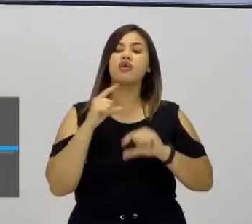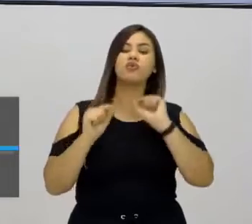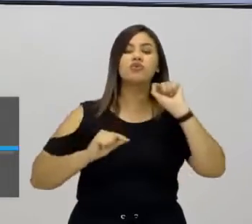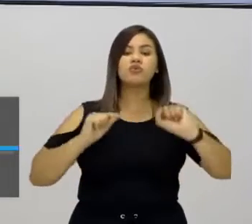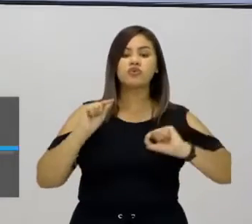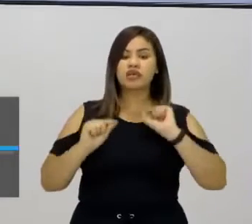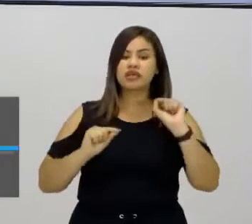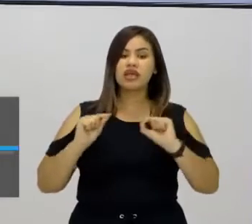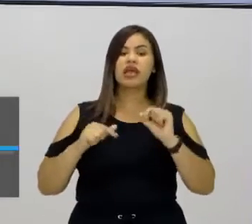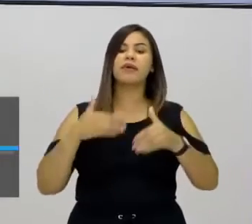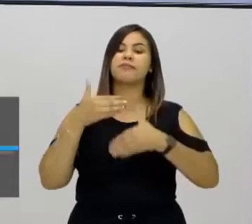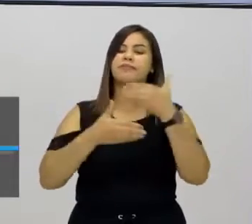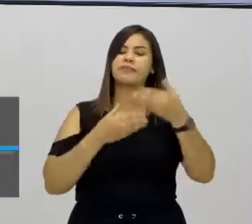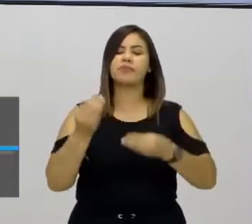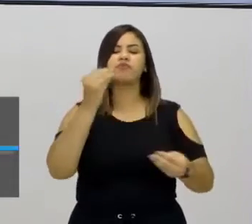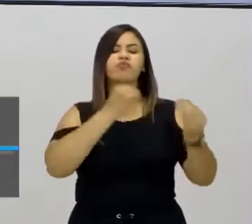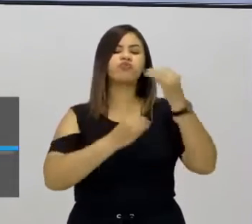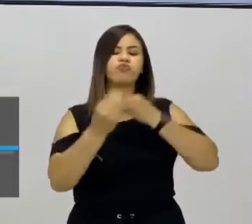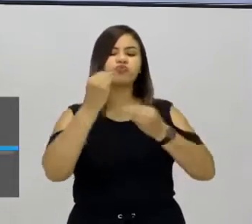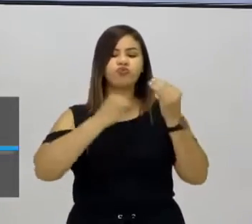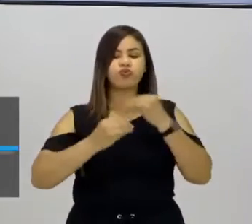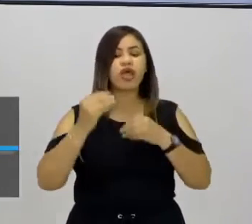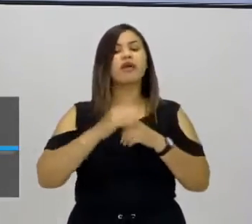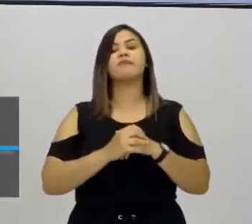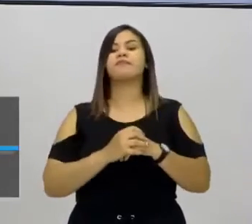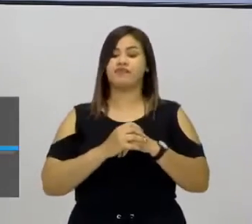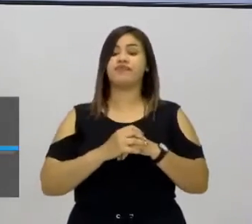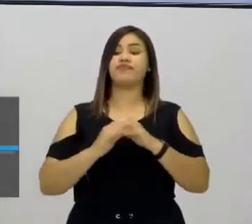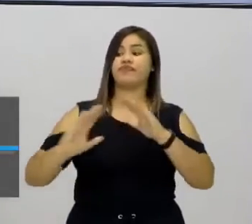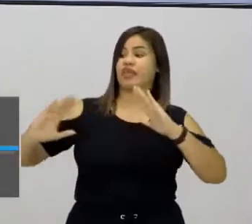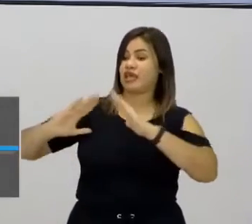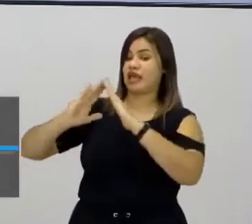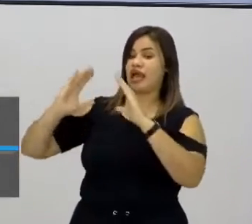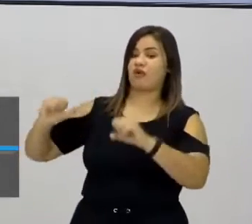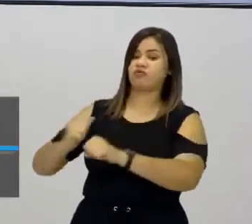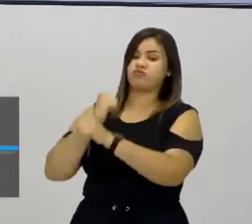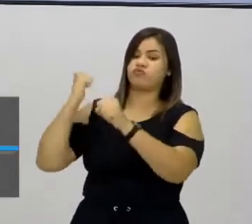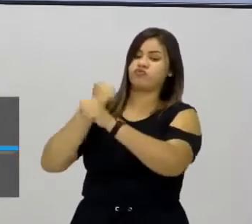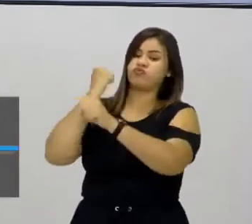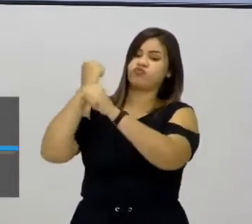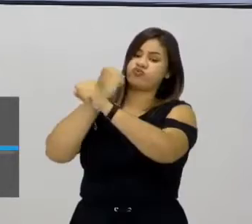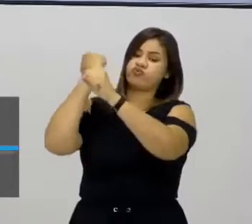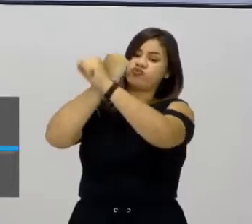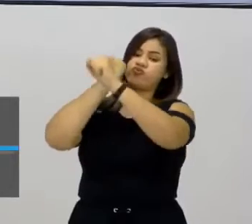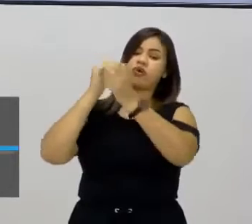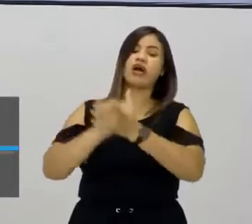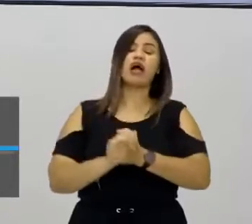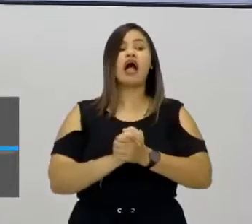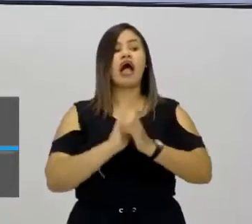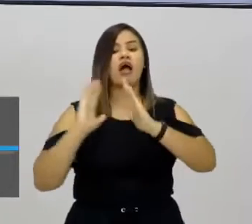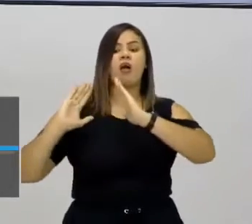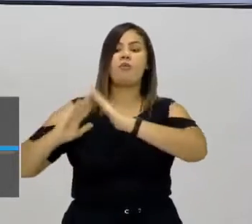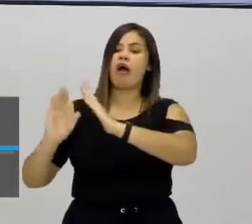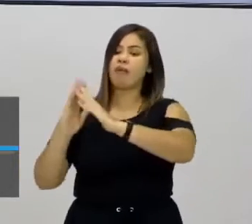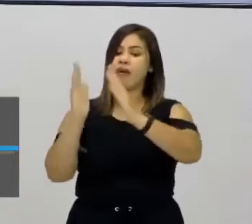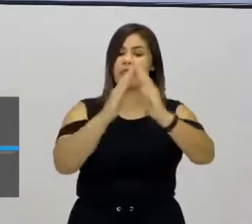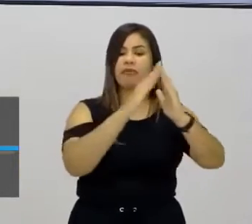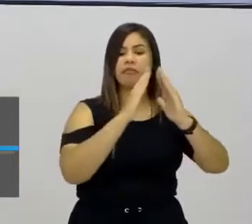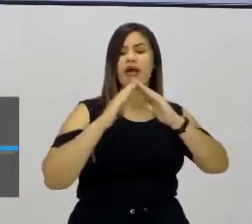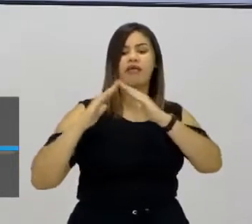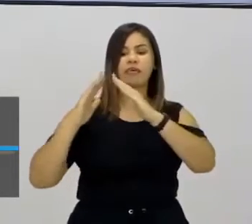logicamente, né, a sua produção de alimento, a construção da sua casa, né, e começa aí a surgir aí as vilas, né,